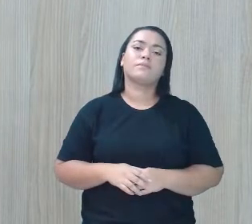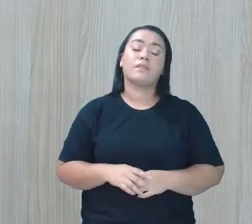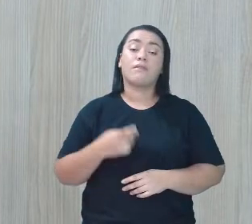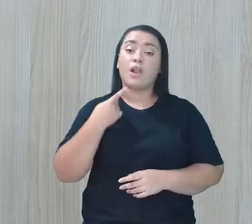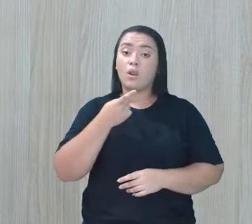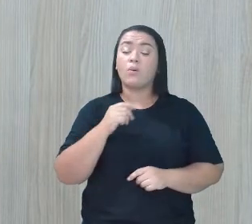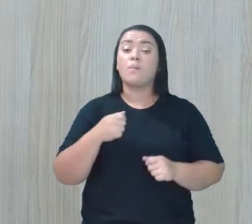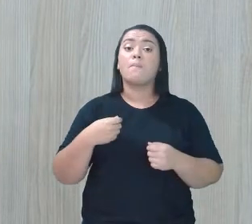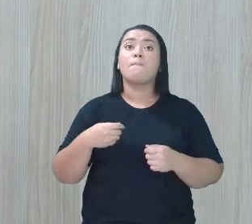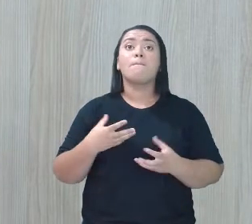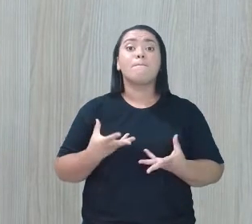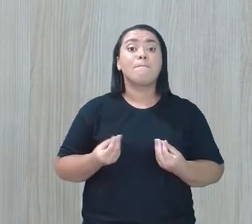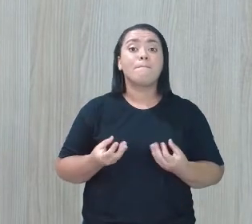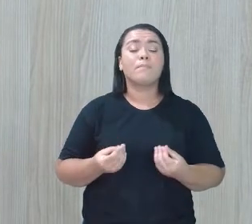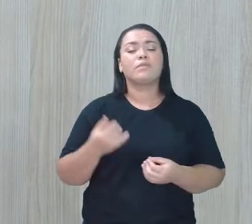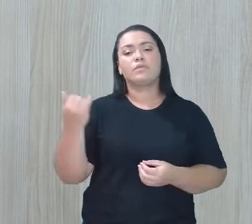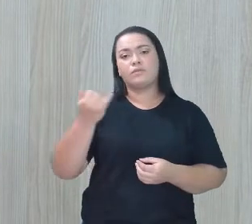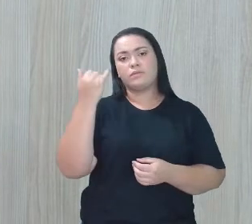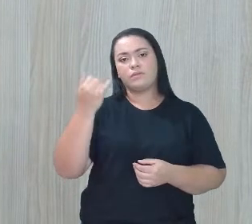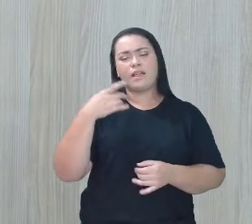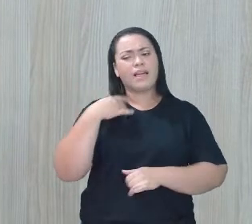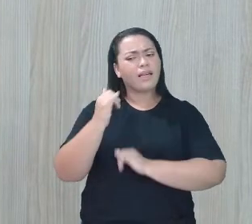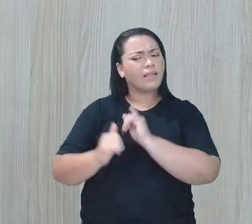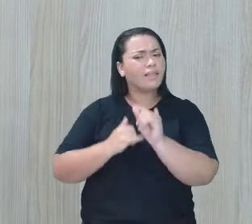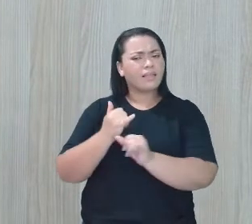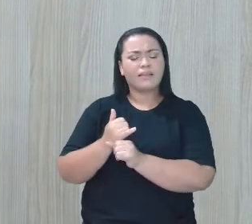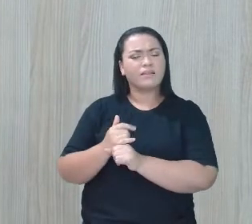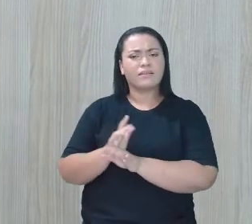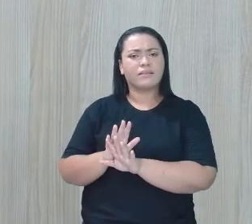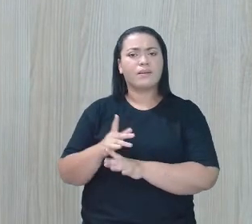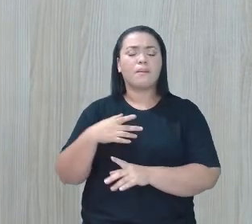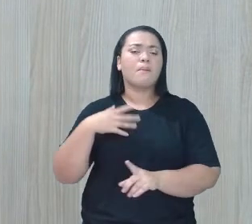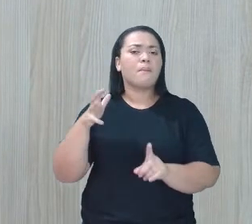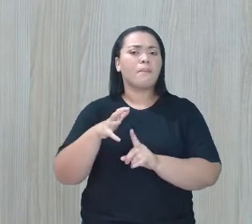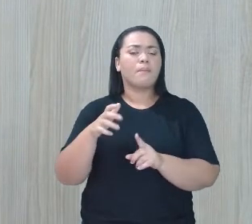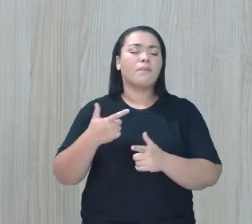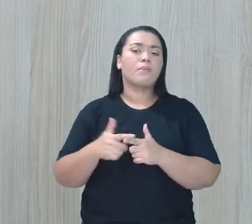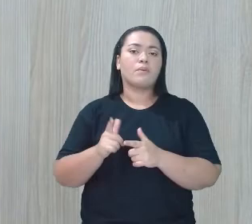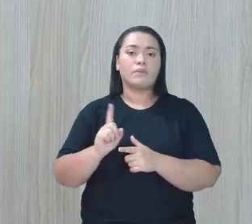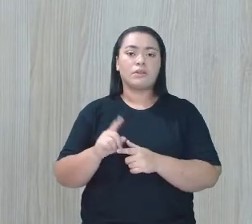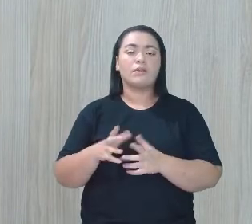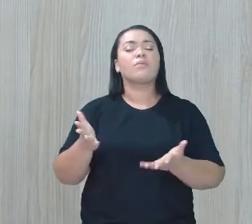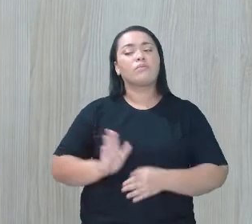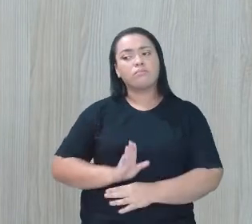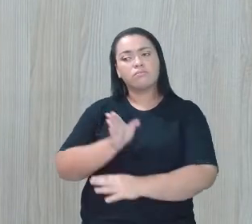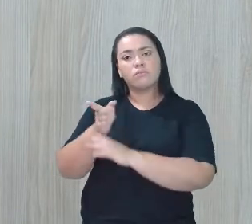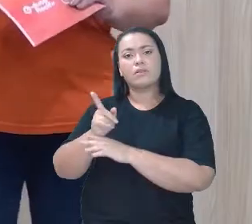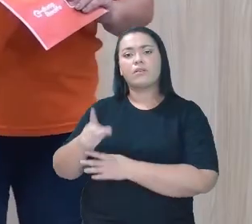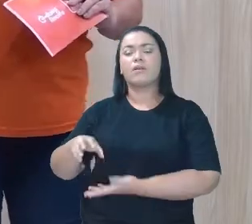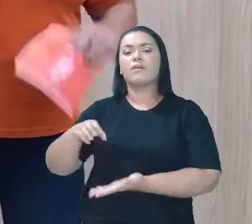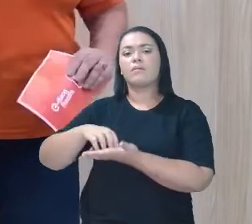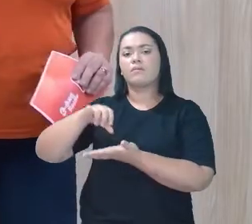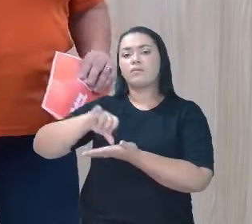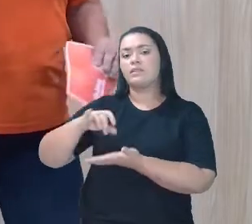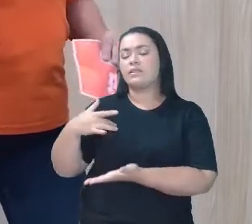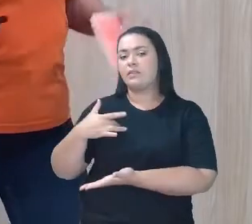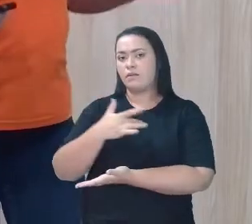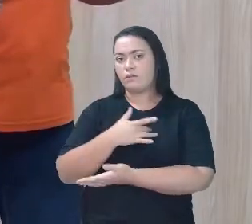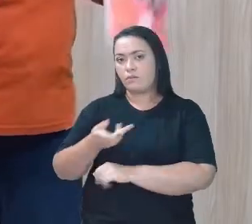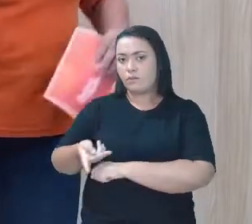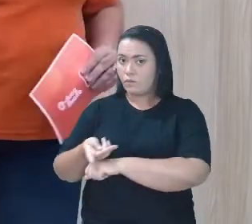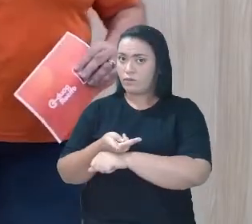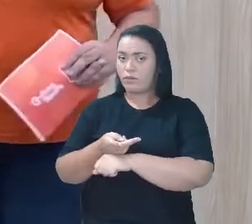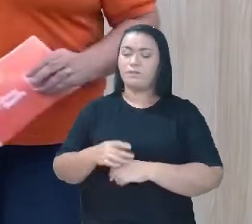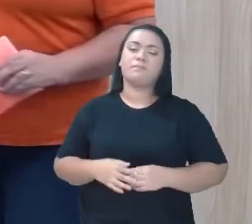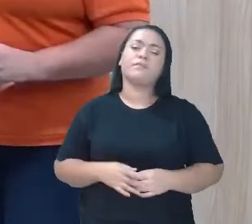viu, pessoal? É muito importante, a internet não vai interferir. Hoje já procurar os postos de saúde. Pois é, pessoal,